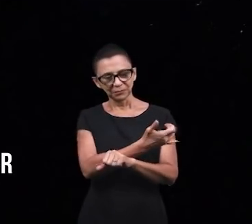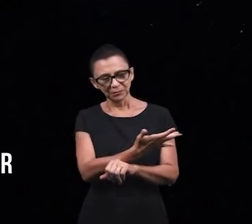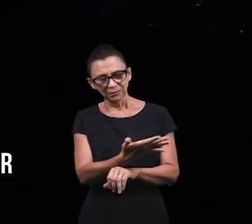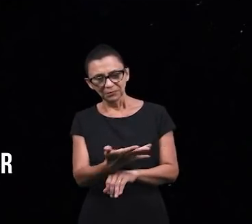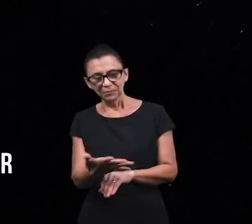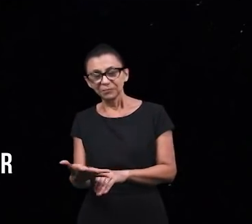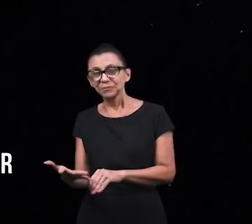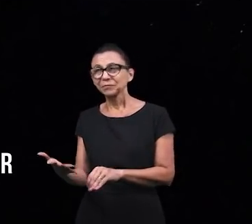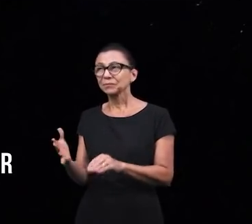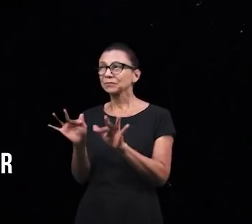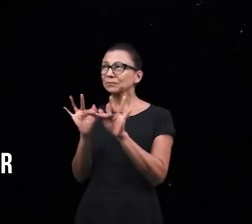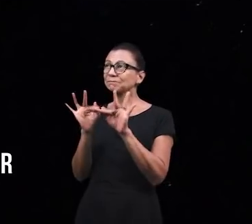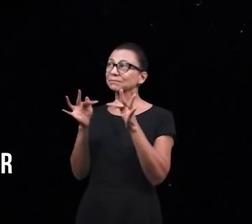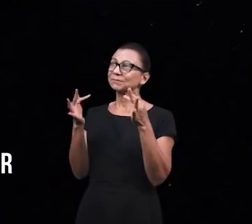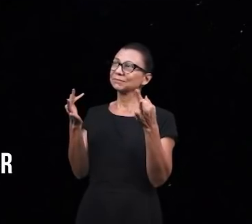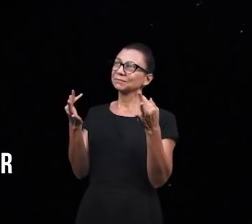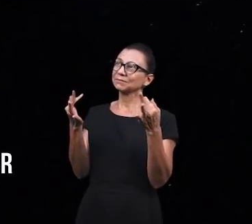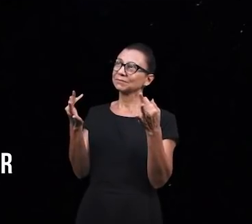jardim.